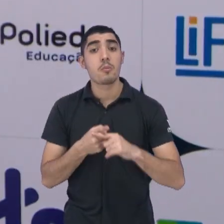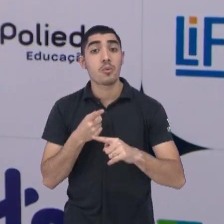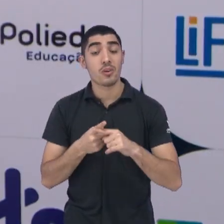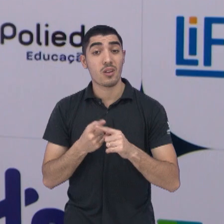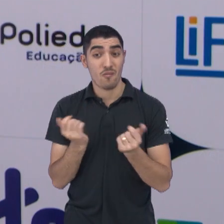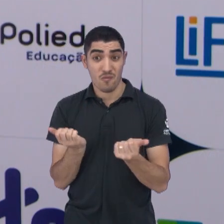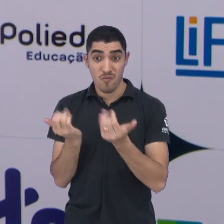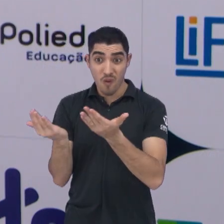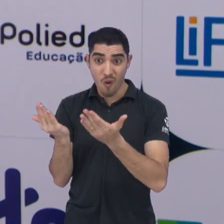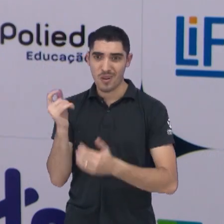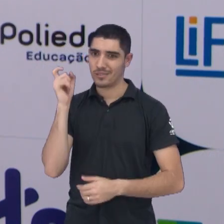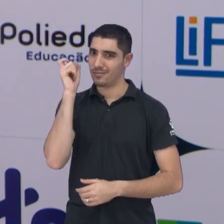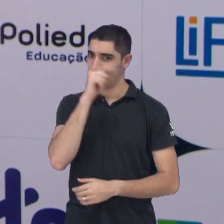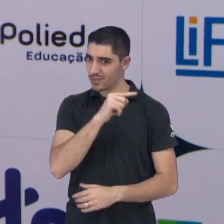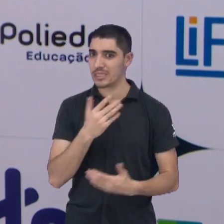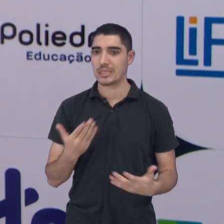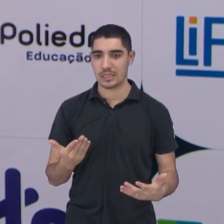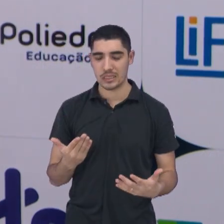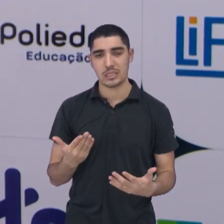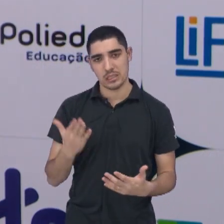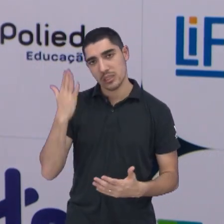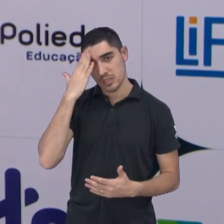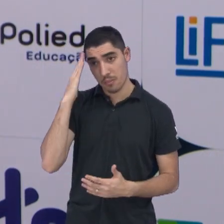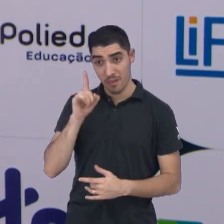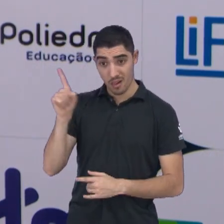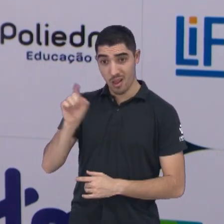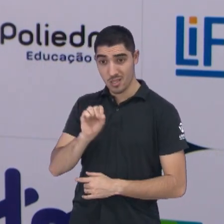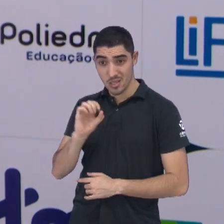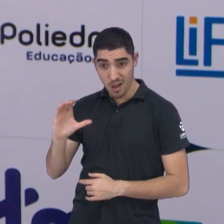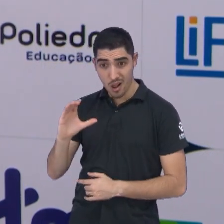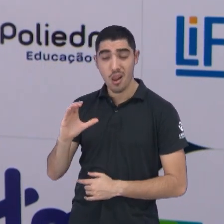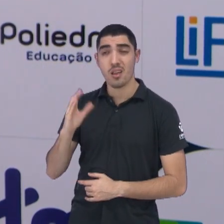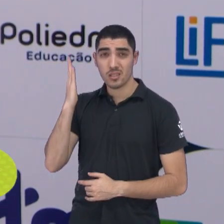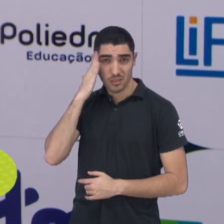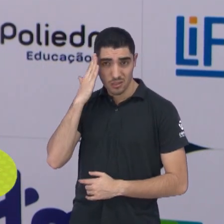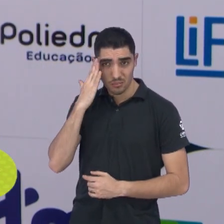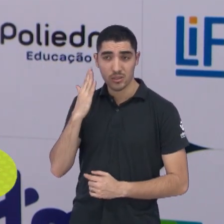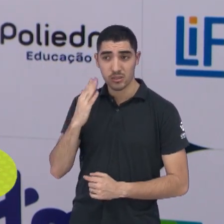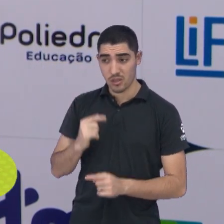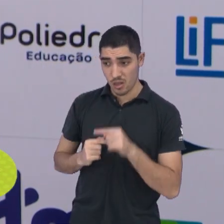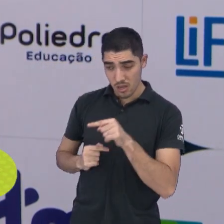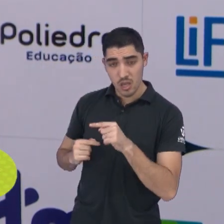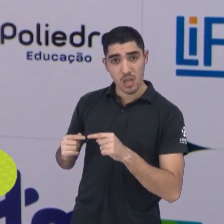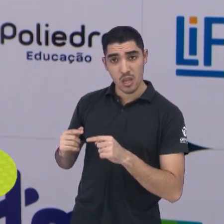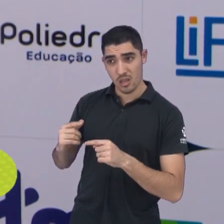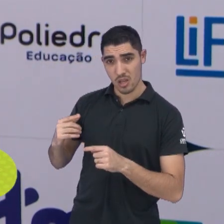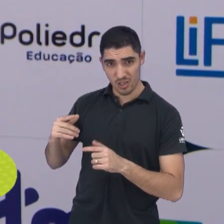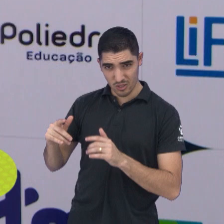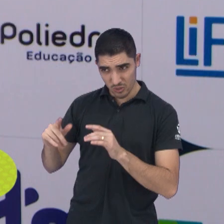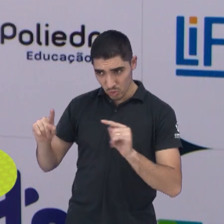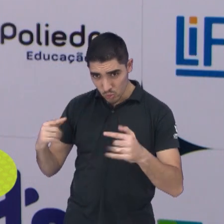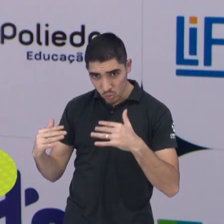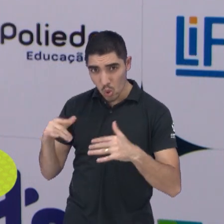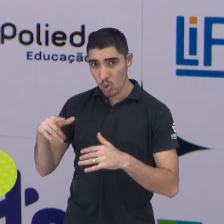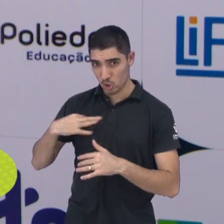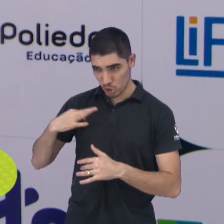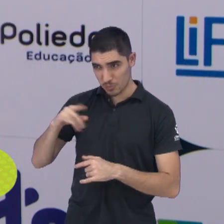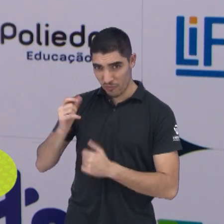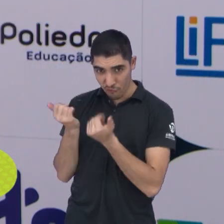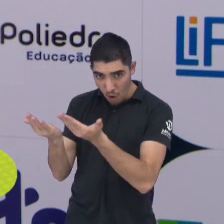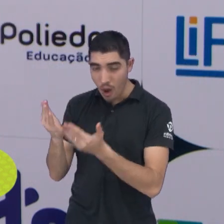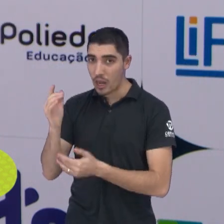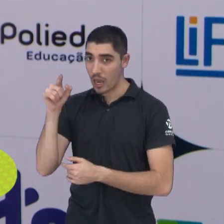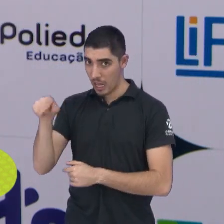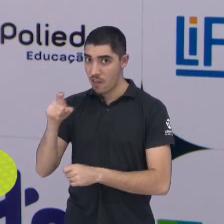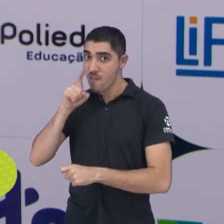de casa, né? A gente sabe como esses times têm força dentro de casa. Não podemos pensar em outro resultado, nem empate. A gente